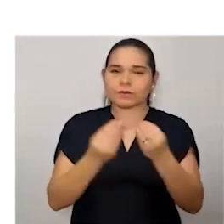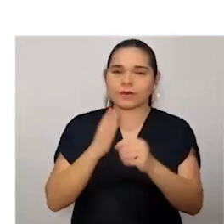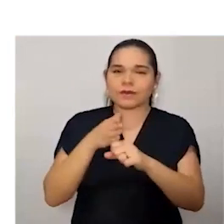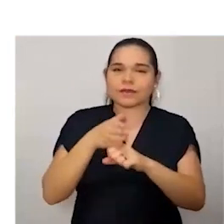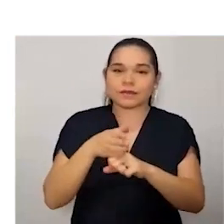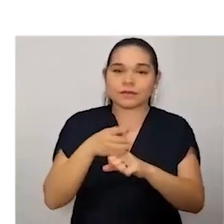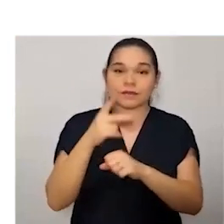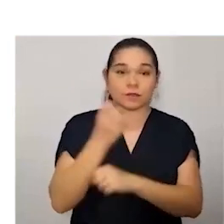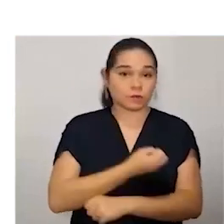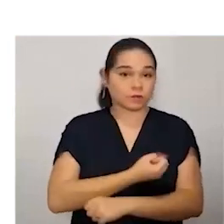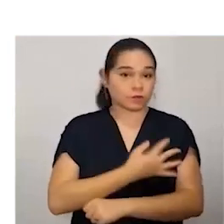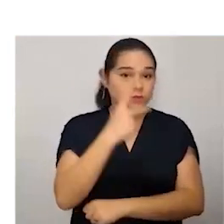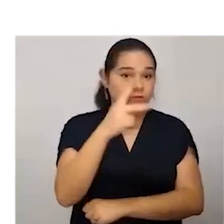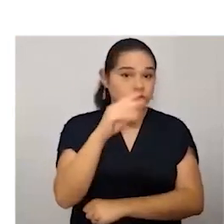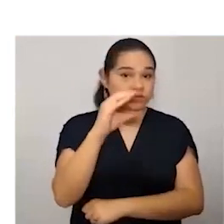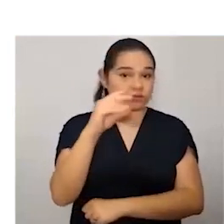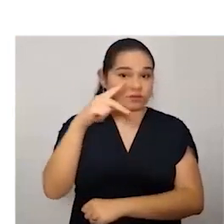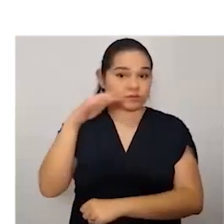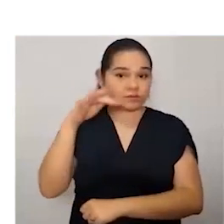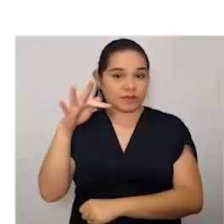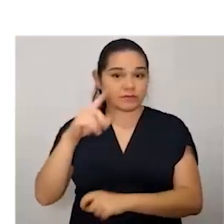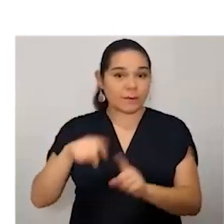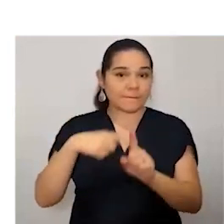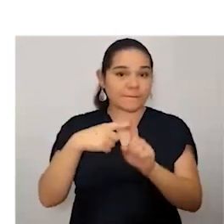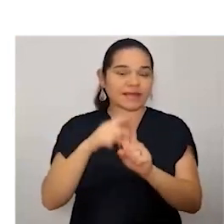usuário o seu CPF e a senha padrão